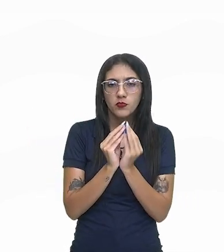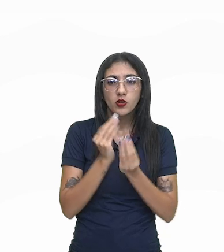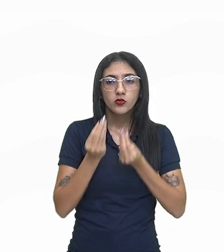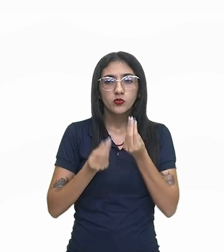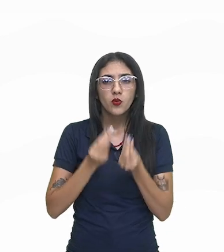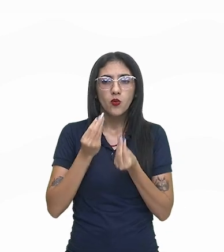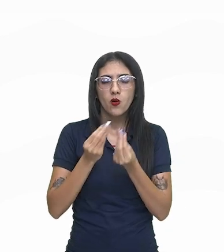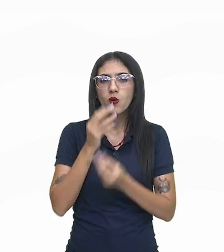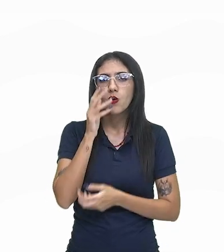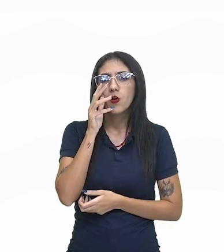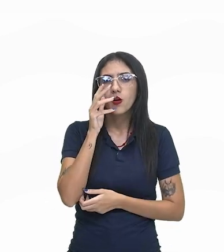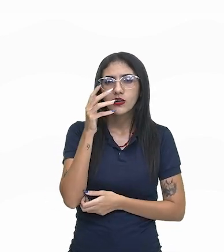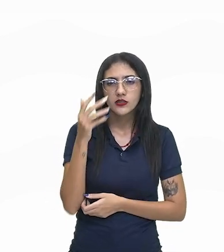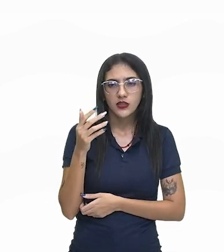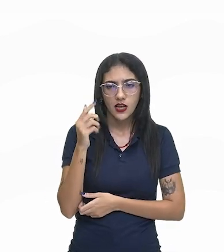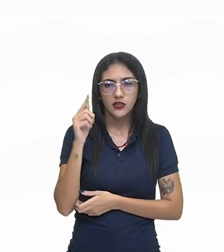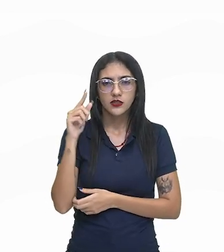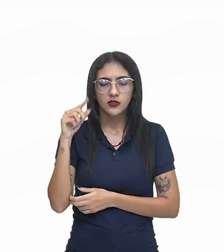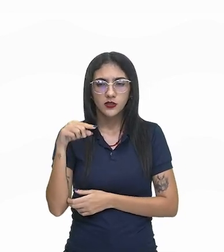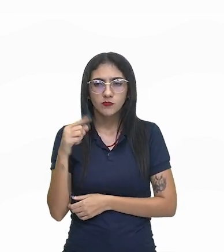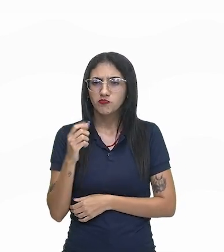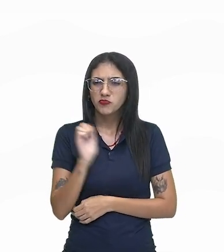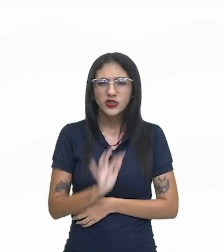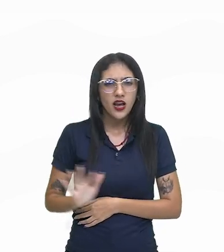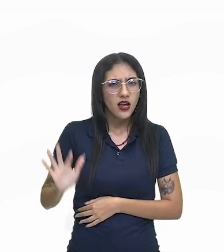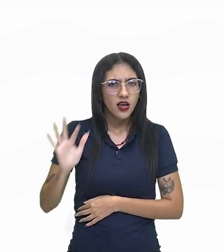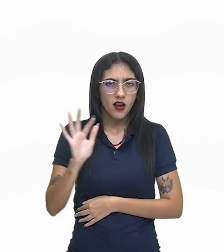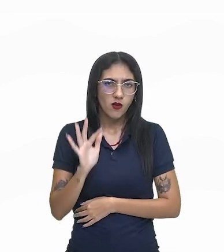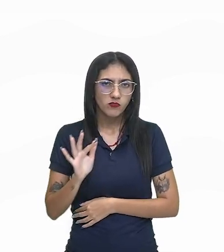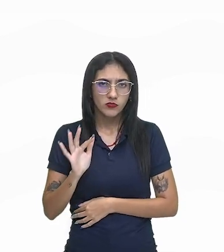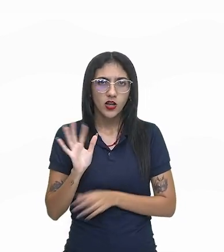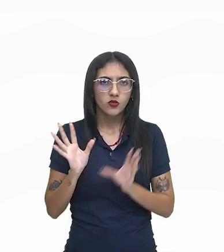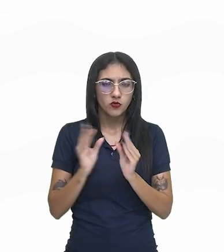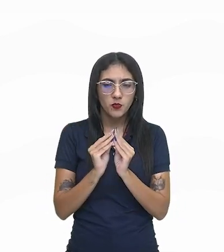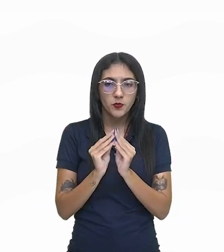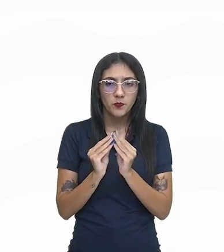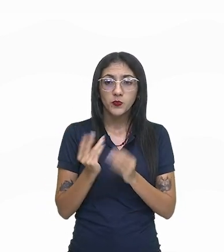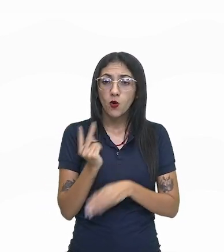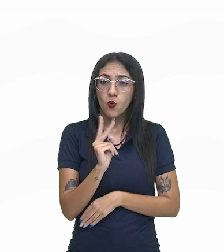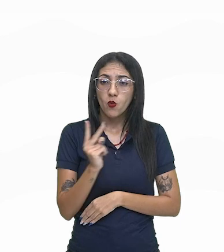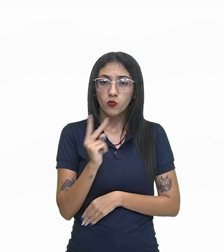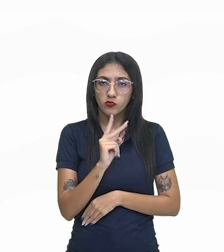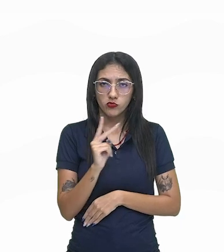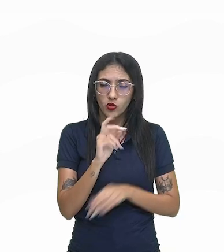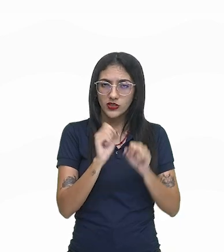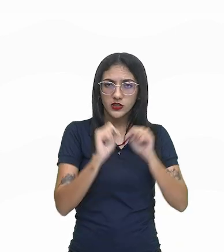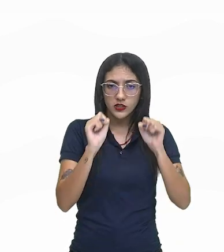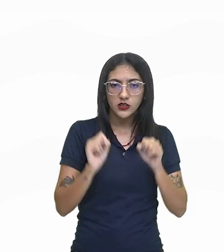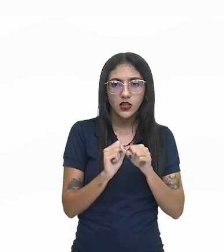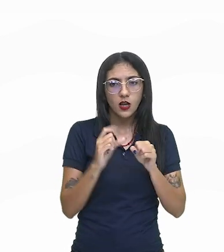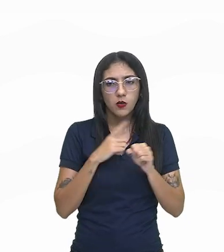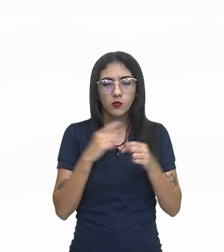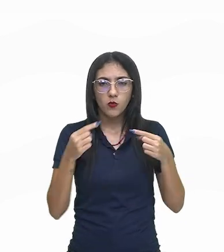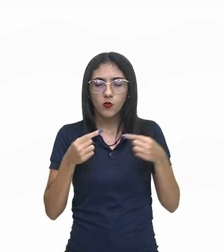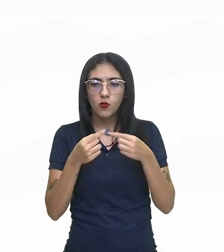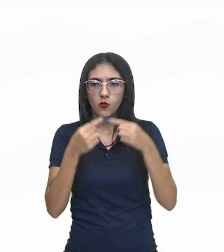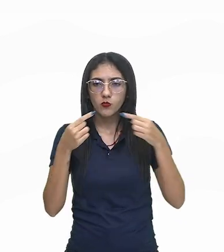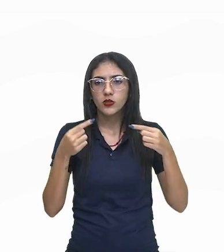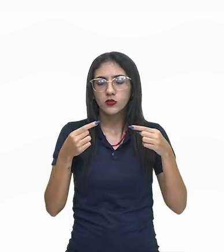processos da fotossíntese de um modo geral, né? Os dois fotossistemas estão conectados por uma